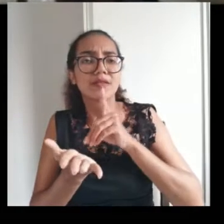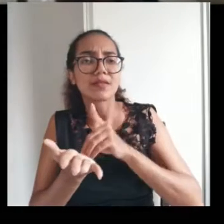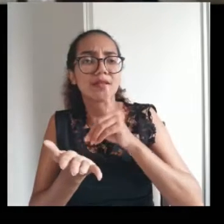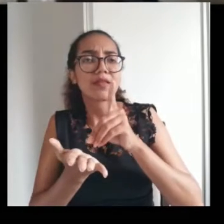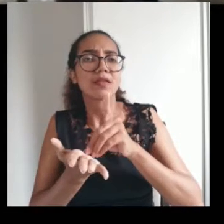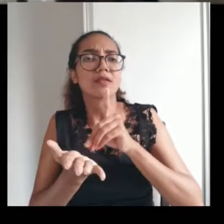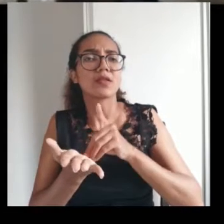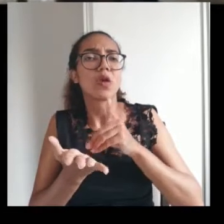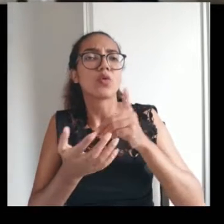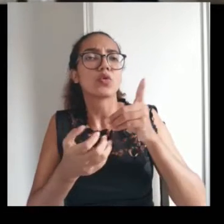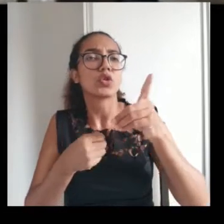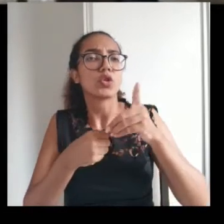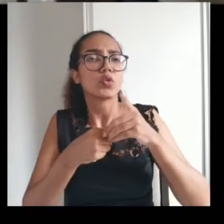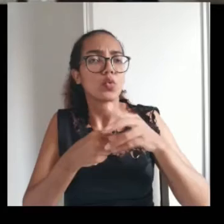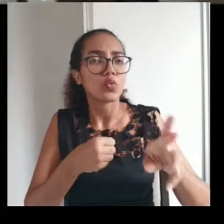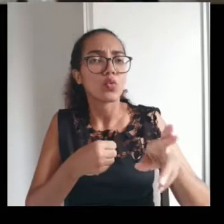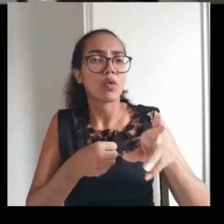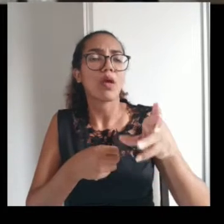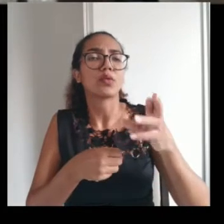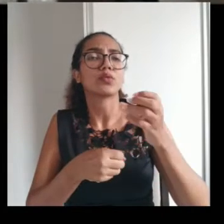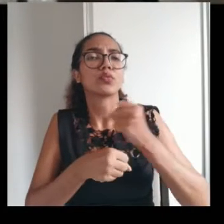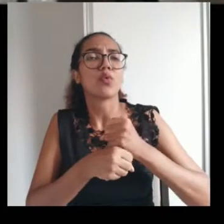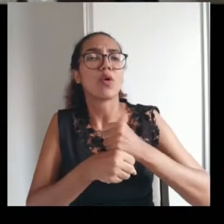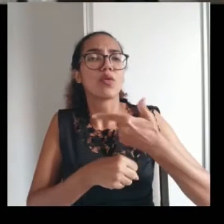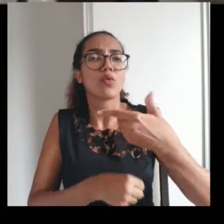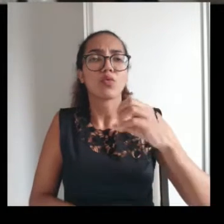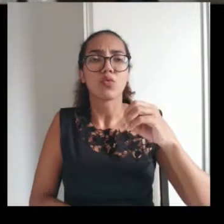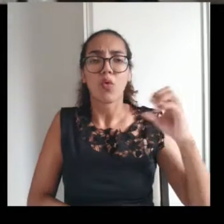volume, né, durante